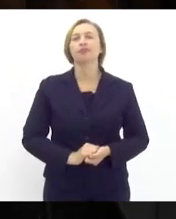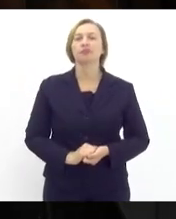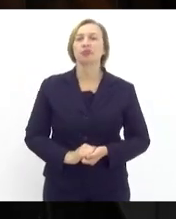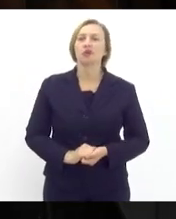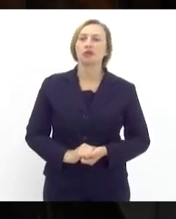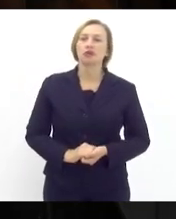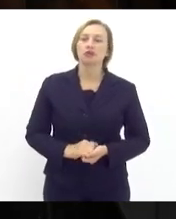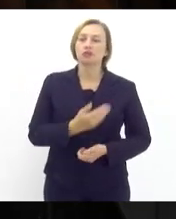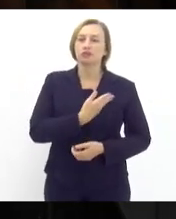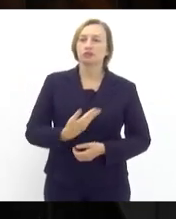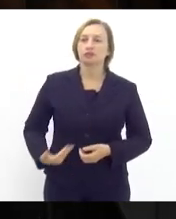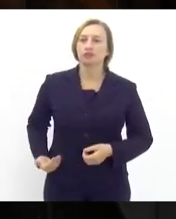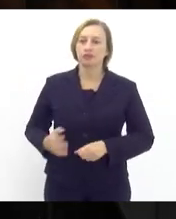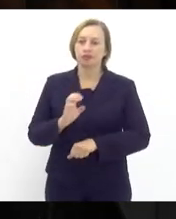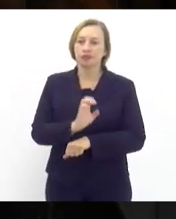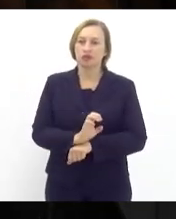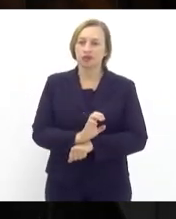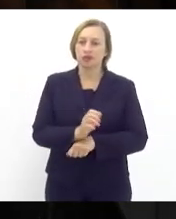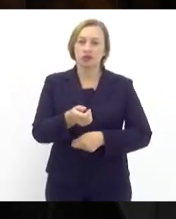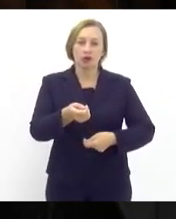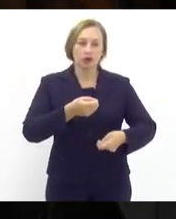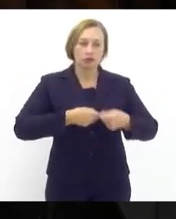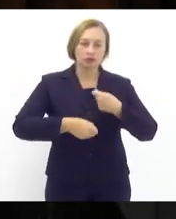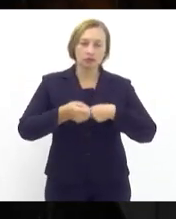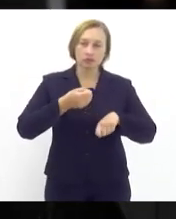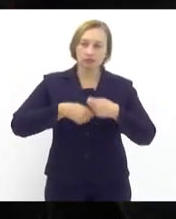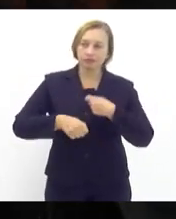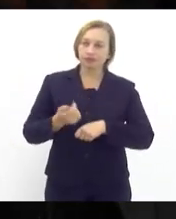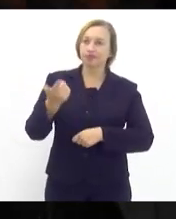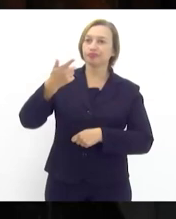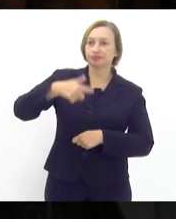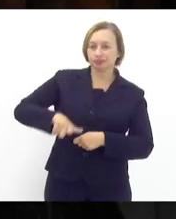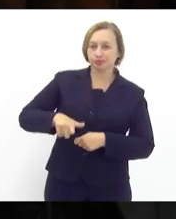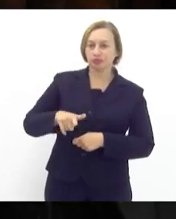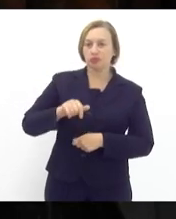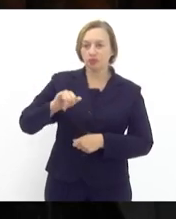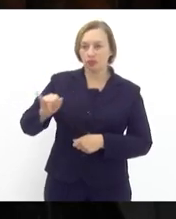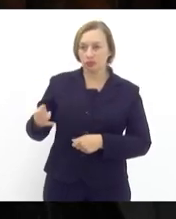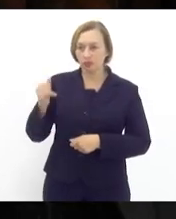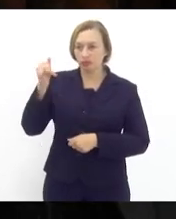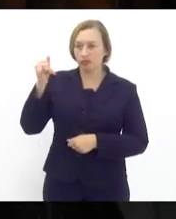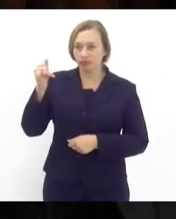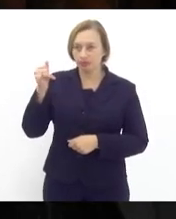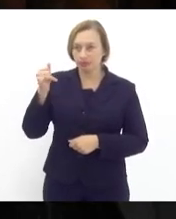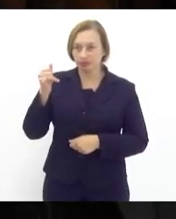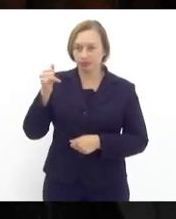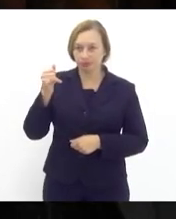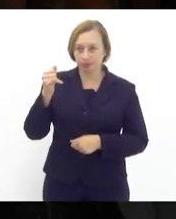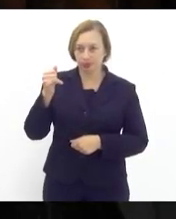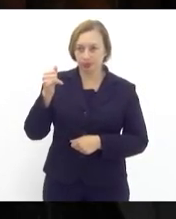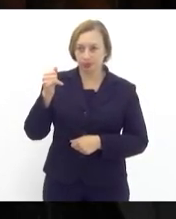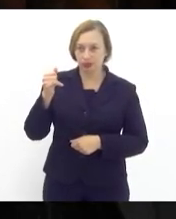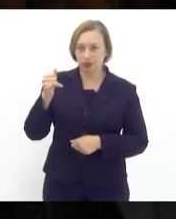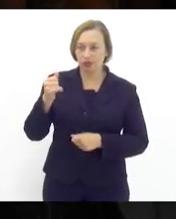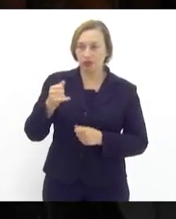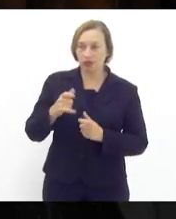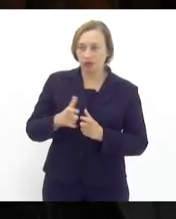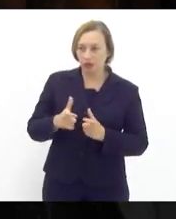o Governo do Estado renegociar o juros exorcivos